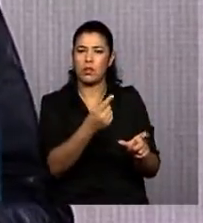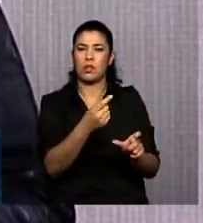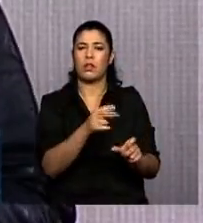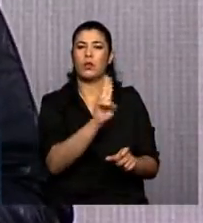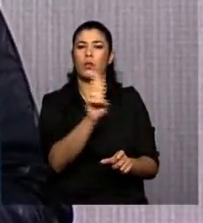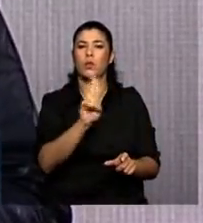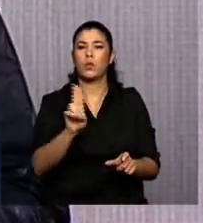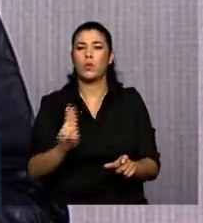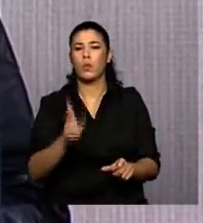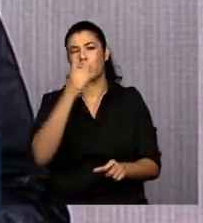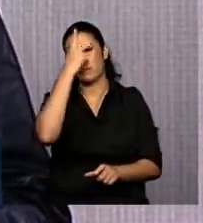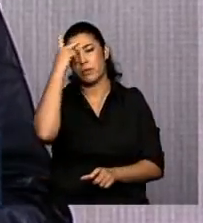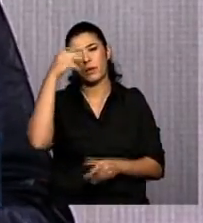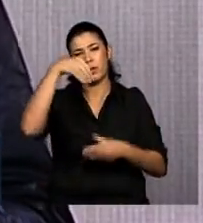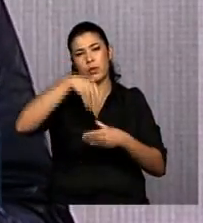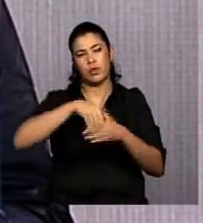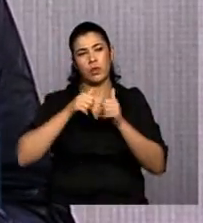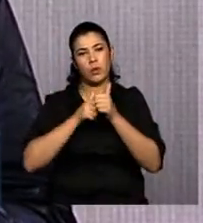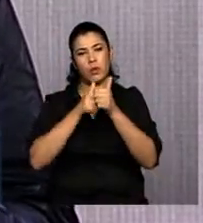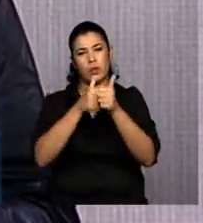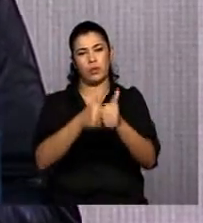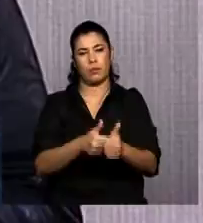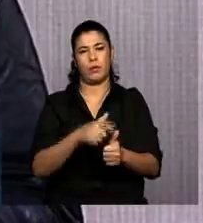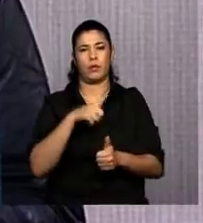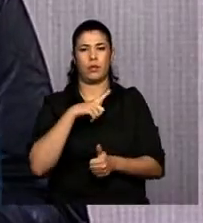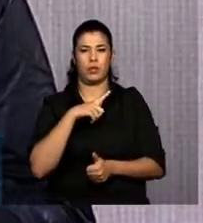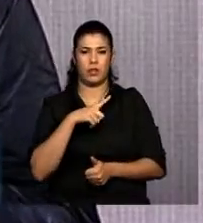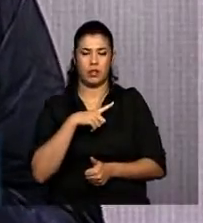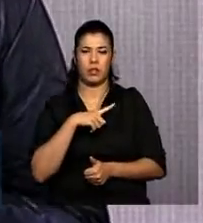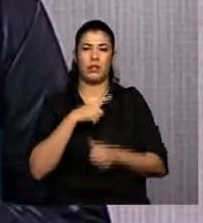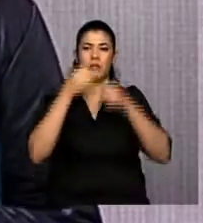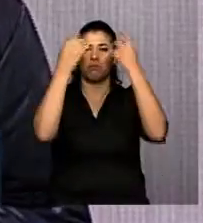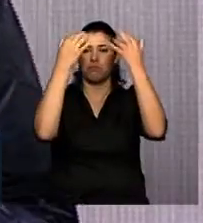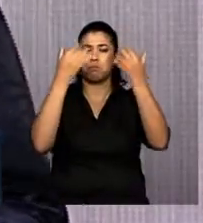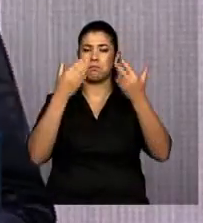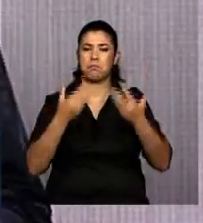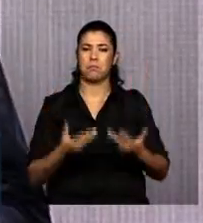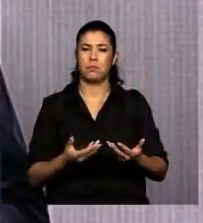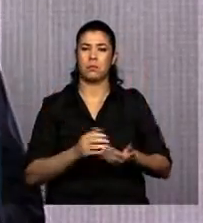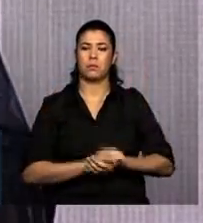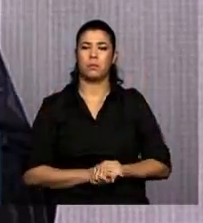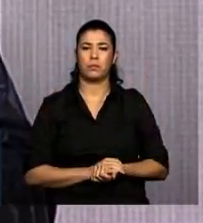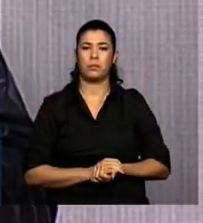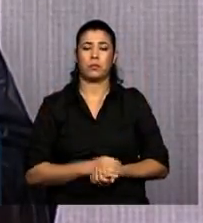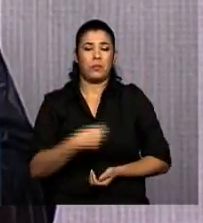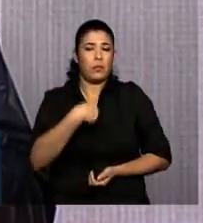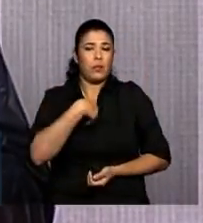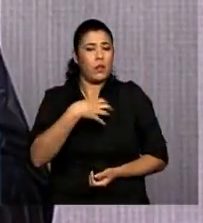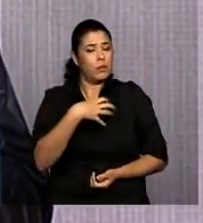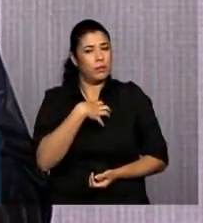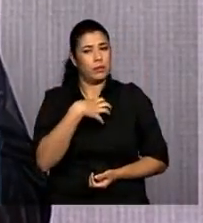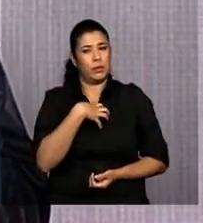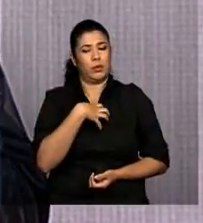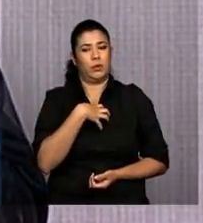letras, né, dentro desse segmento, e dizer que eu me sinto